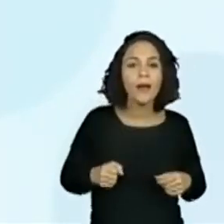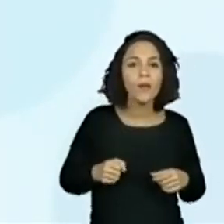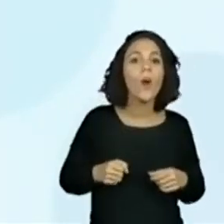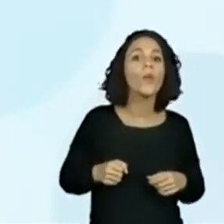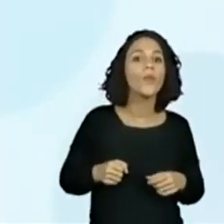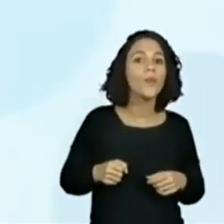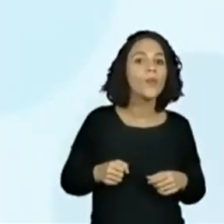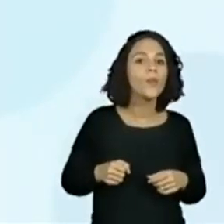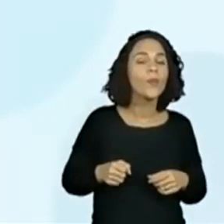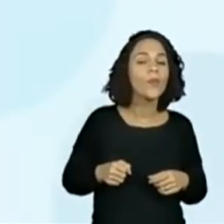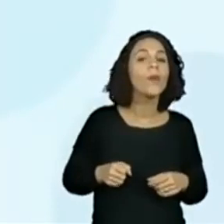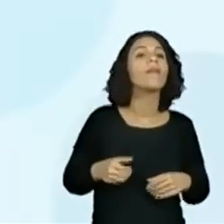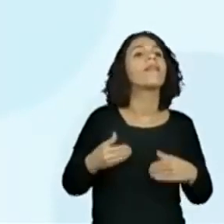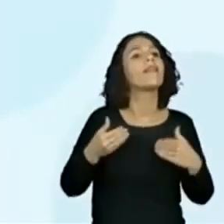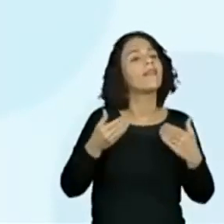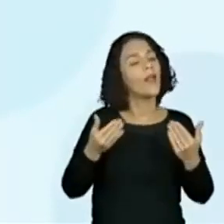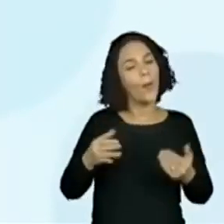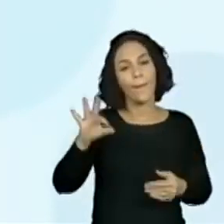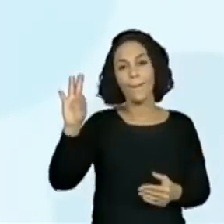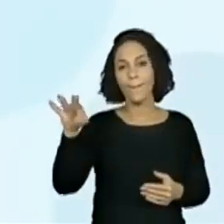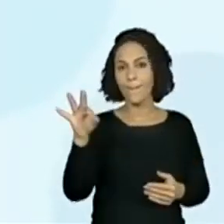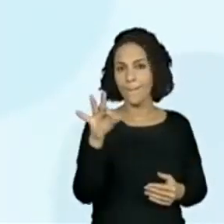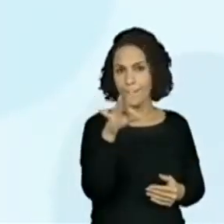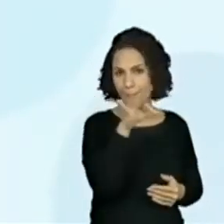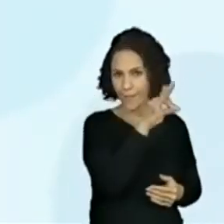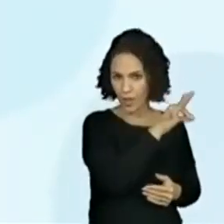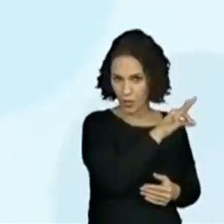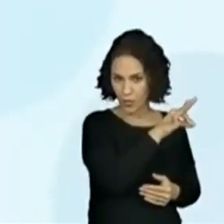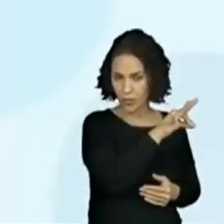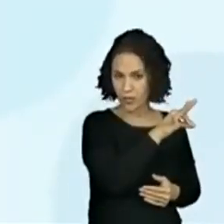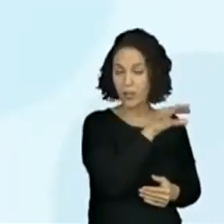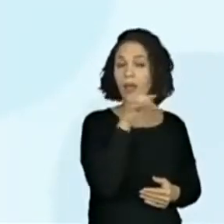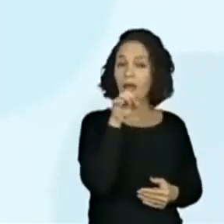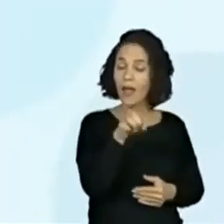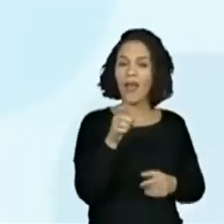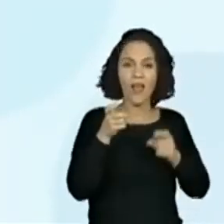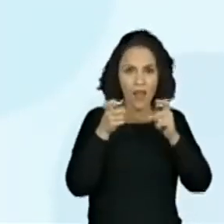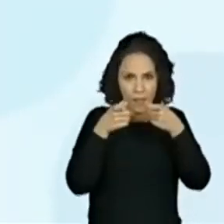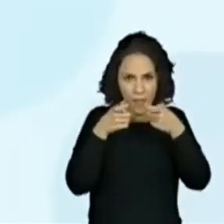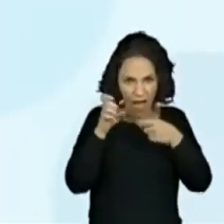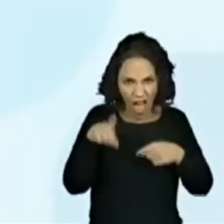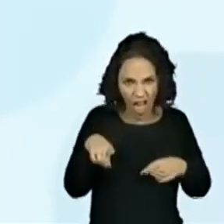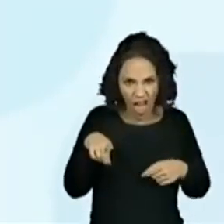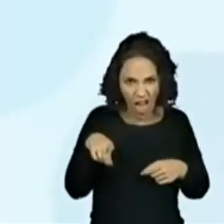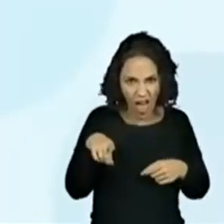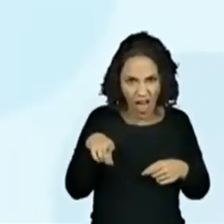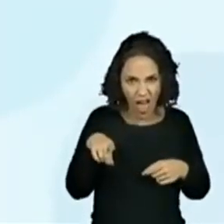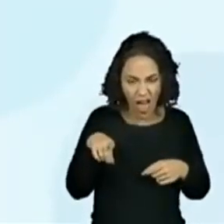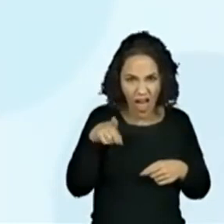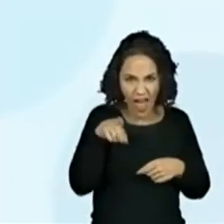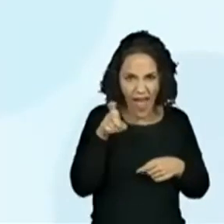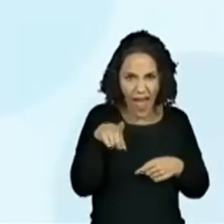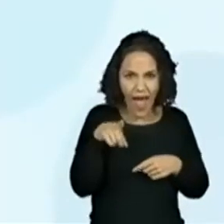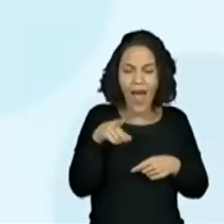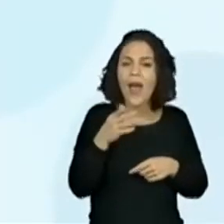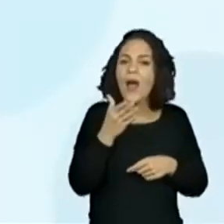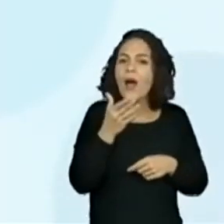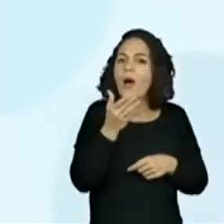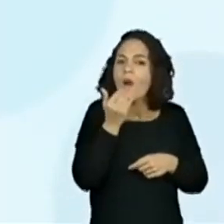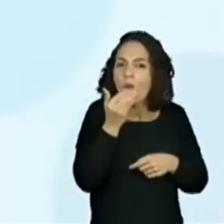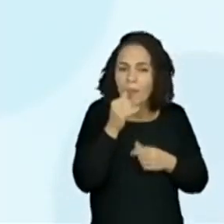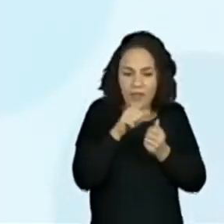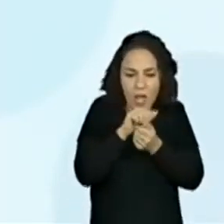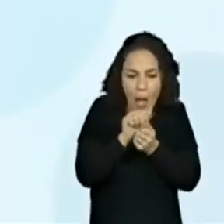então, a mosca é um inseto que tem o aparelho bucal mastigador? Ela mastiga